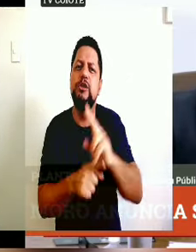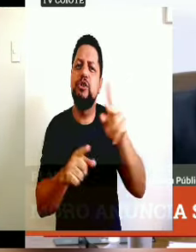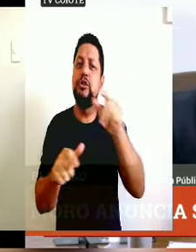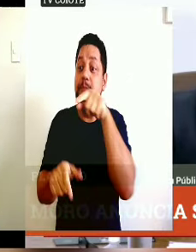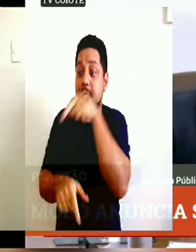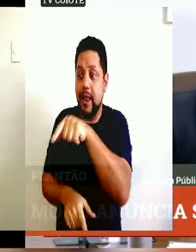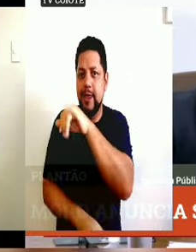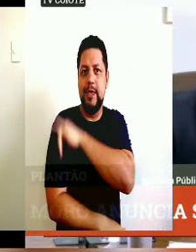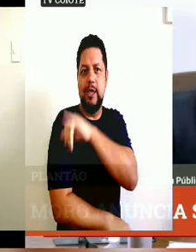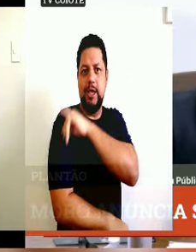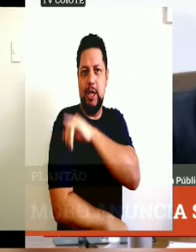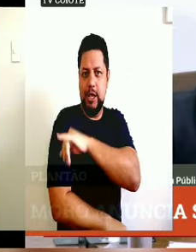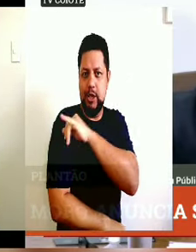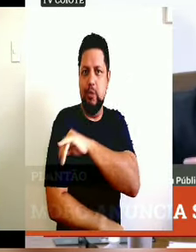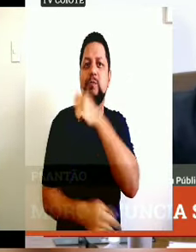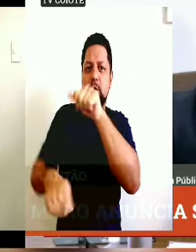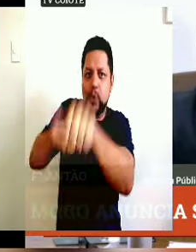Janeiro,